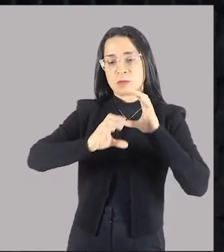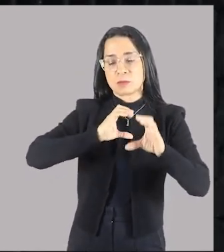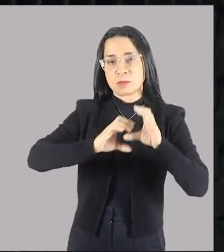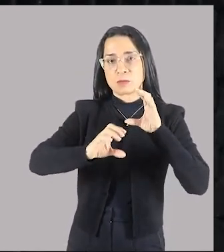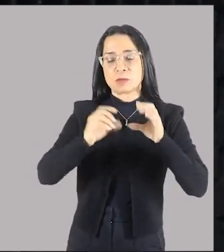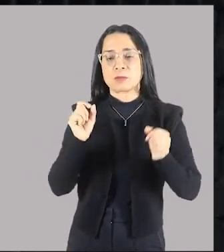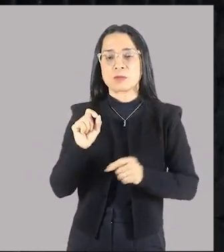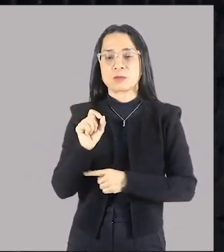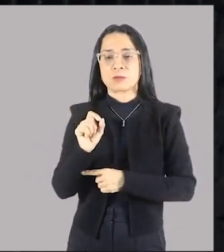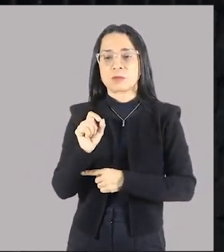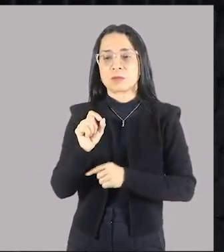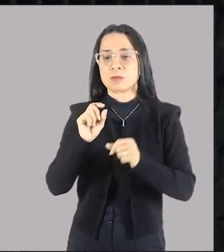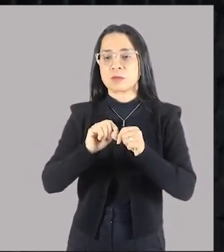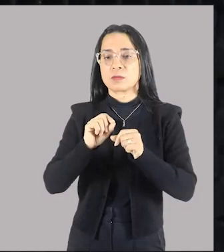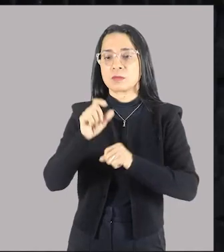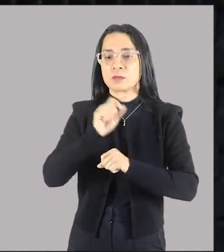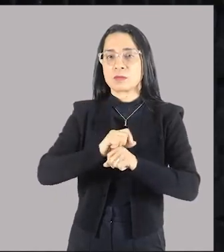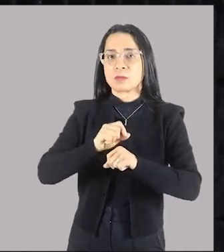fazendo um apelo nacional,